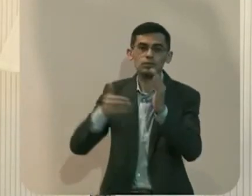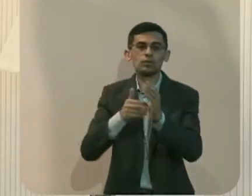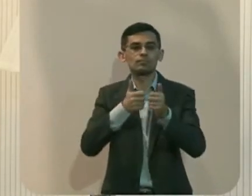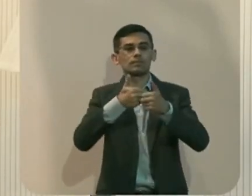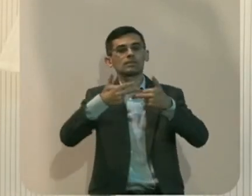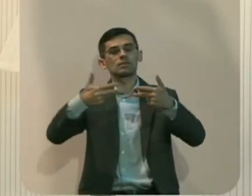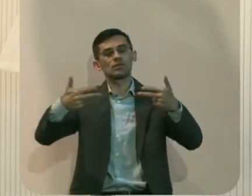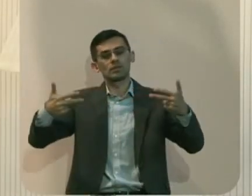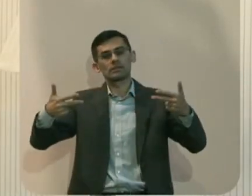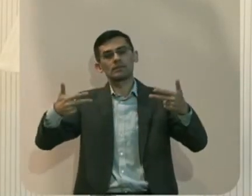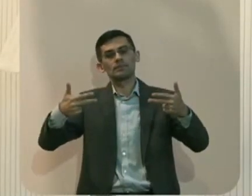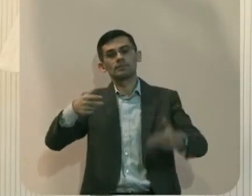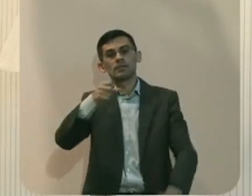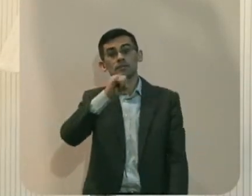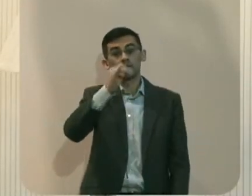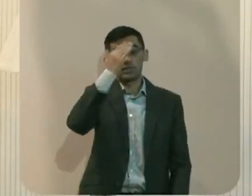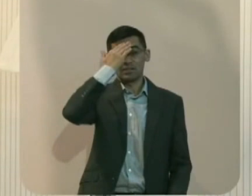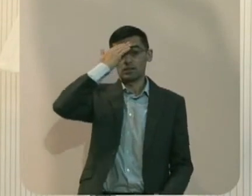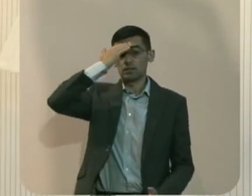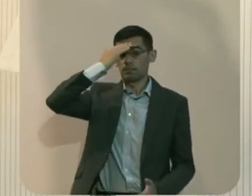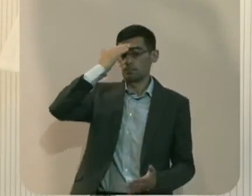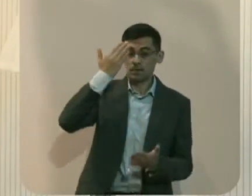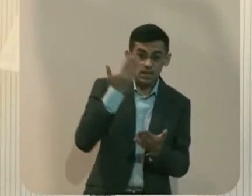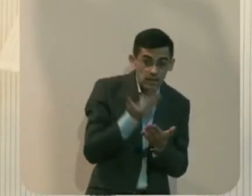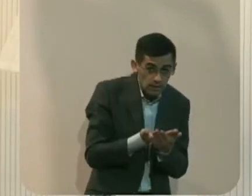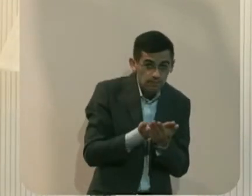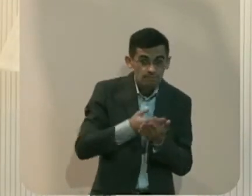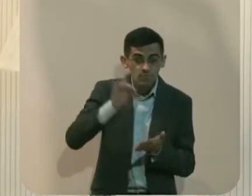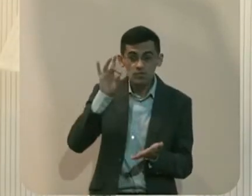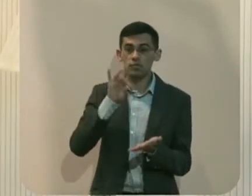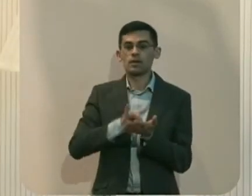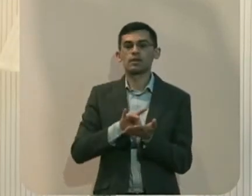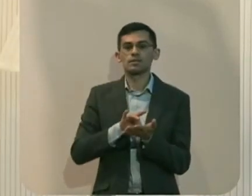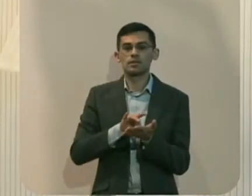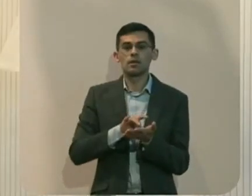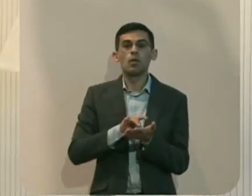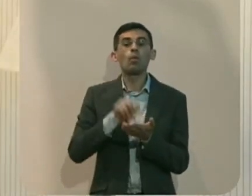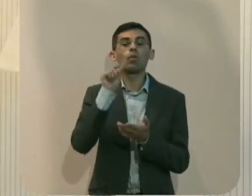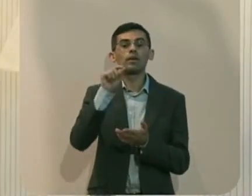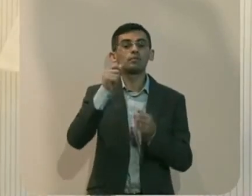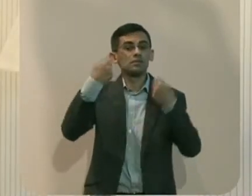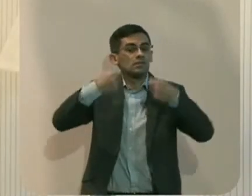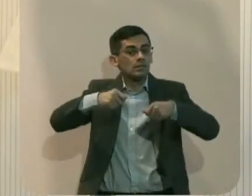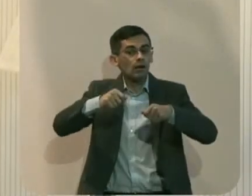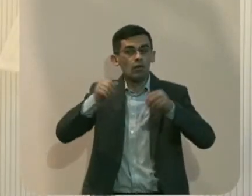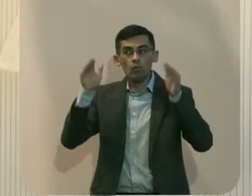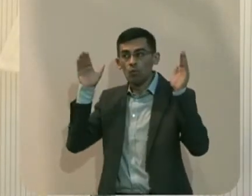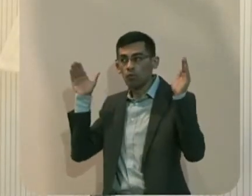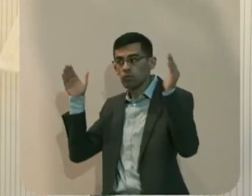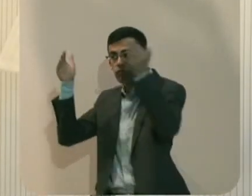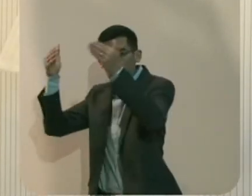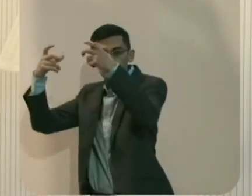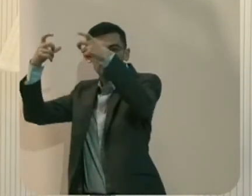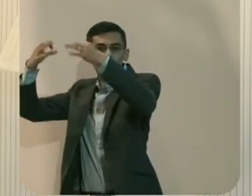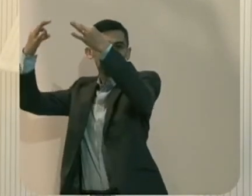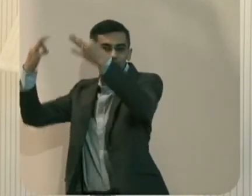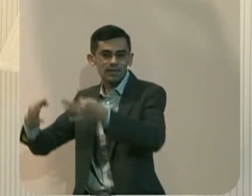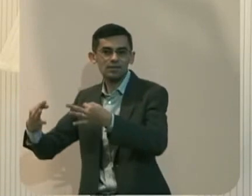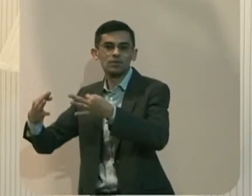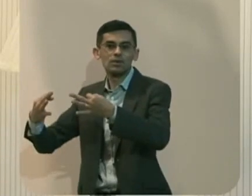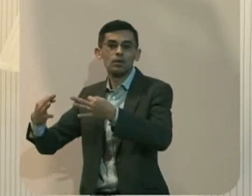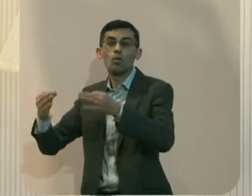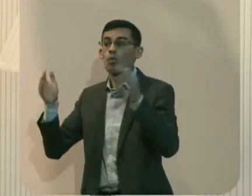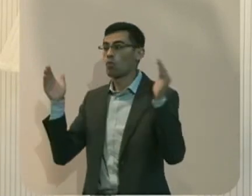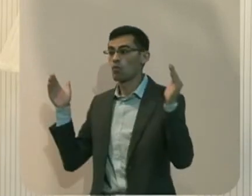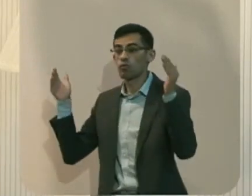coisas. Se você crê nisso, então coloque o foco no lugar certo. O foco